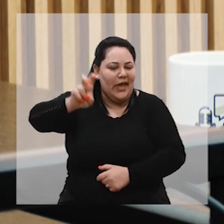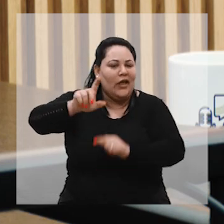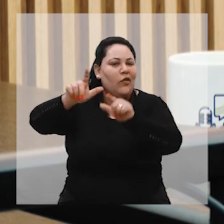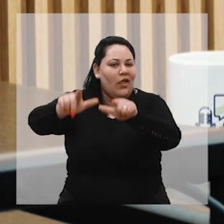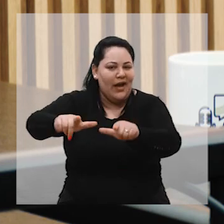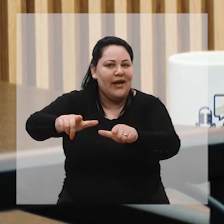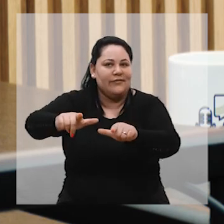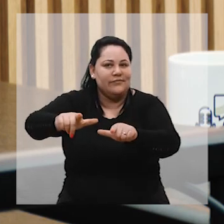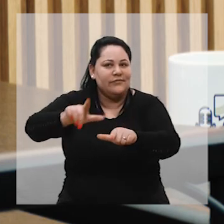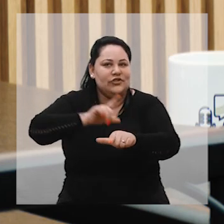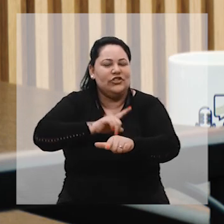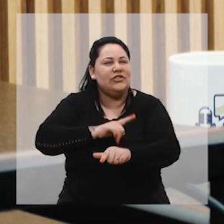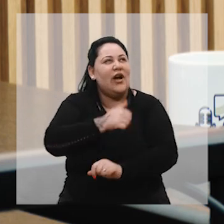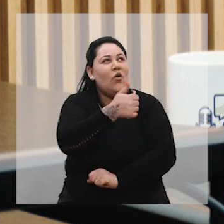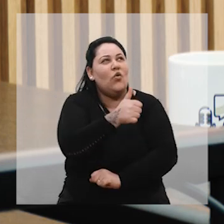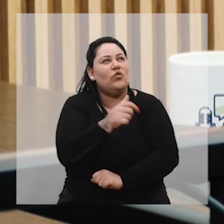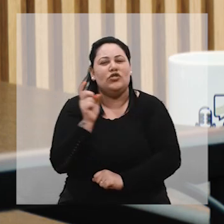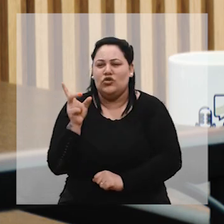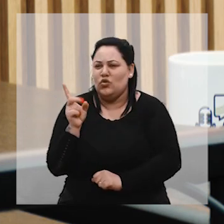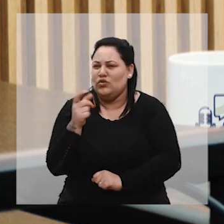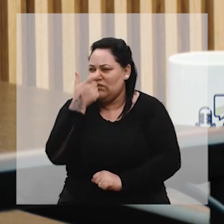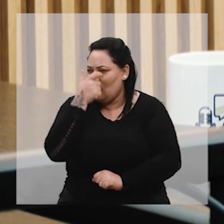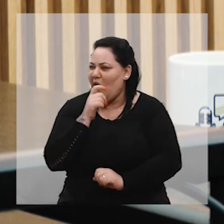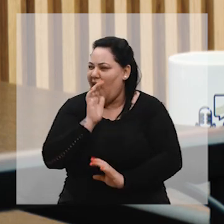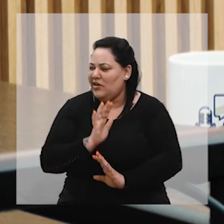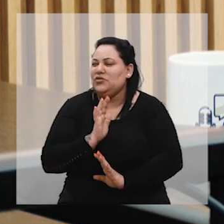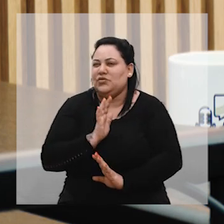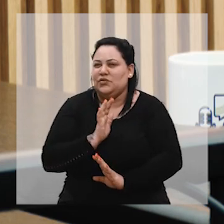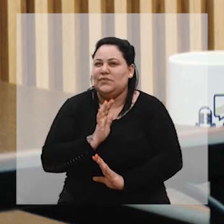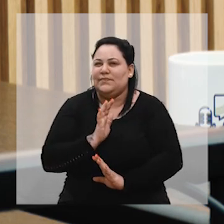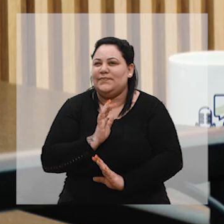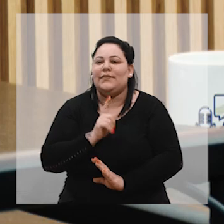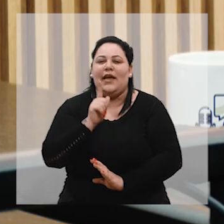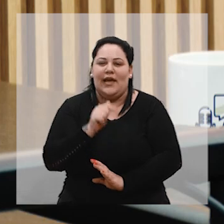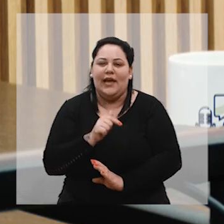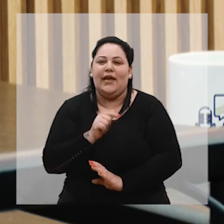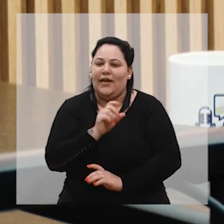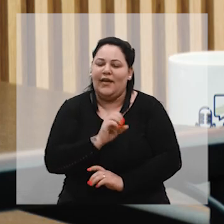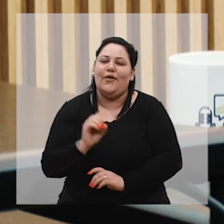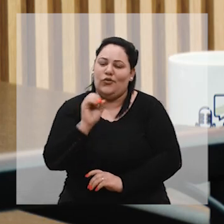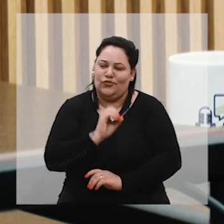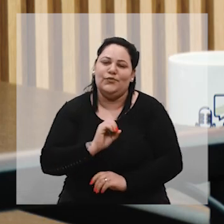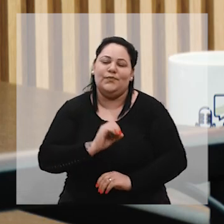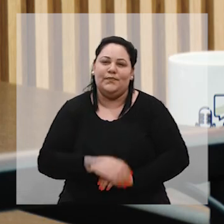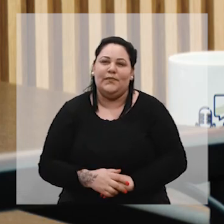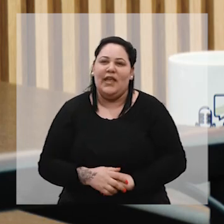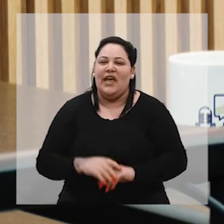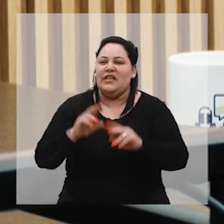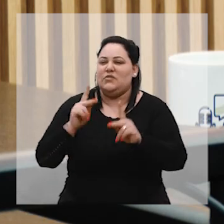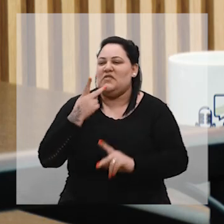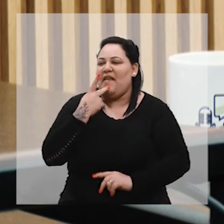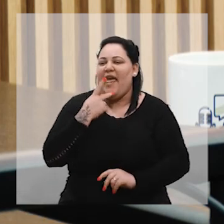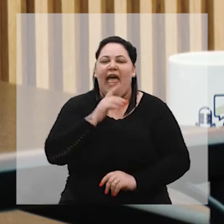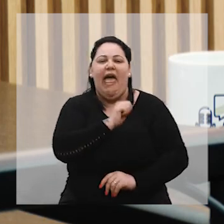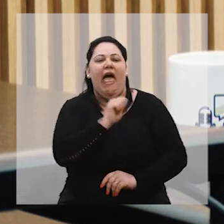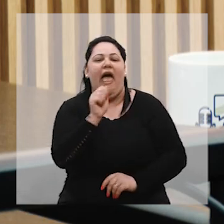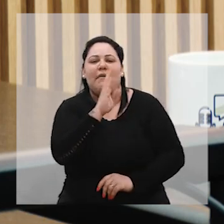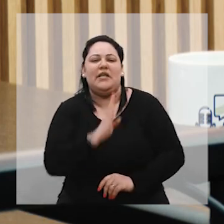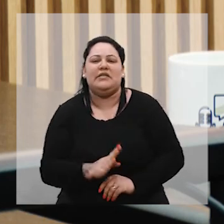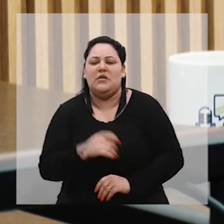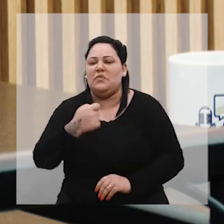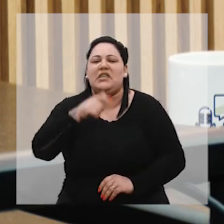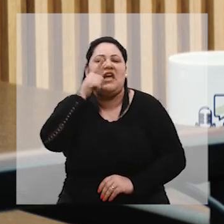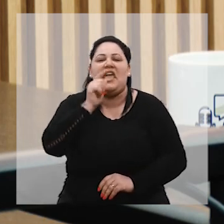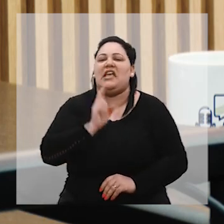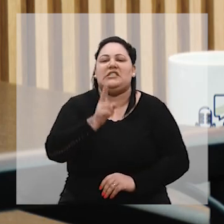quinto lugar, onde tinha 11 ou 12 seleções naquele ano, foi algo muito forte. A galera pensa assim, vocês são